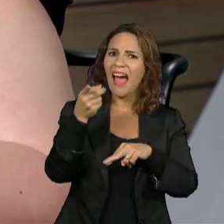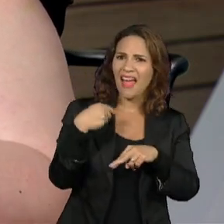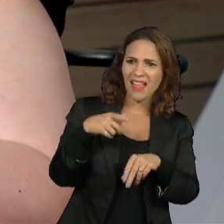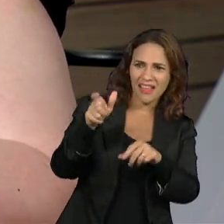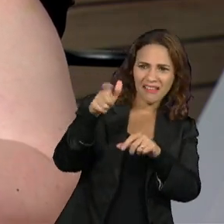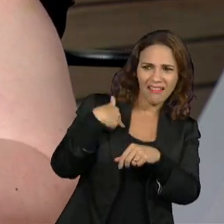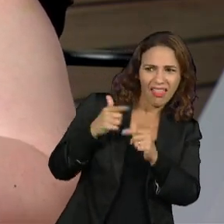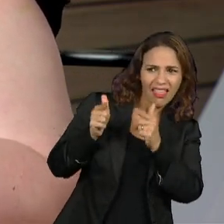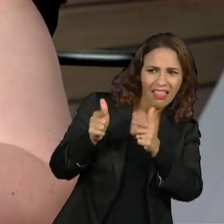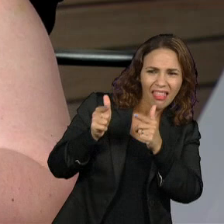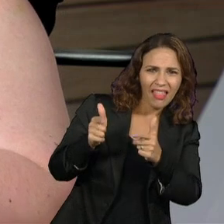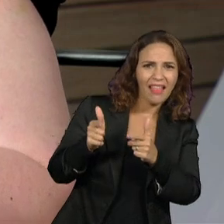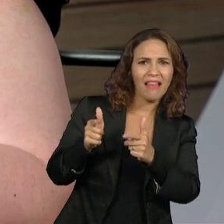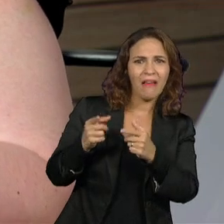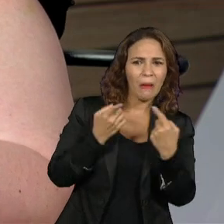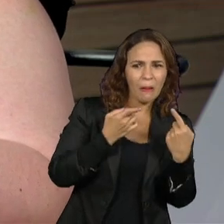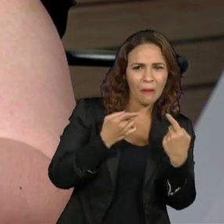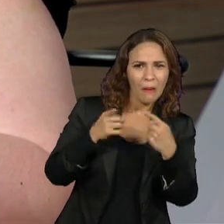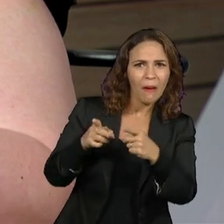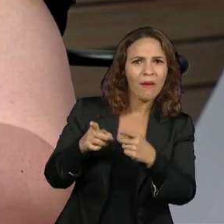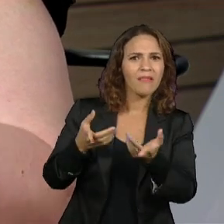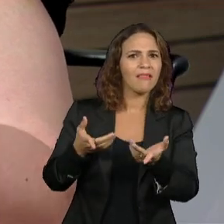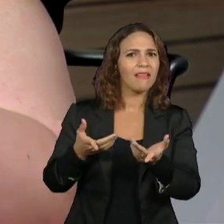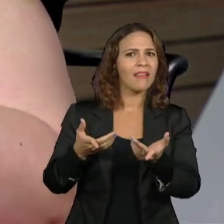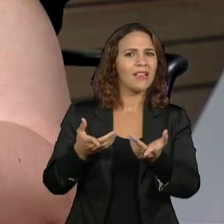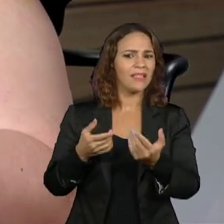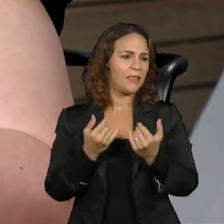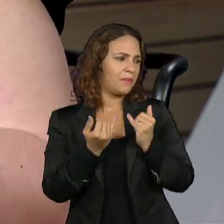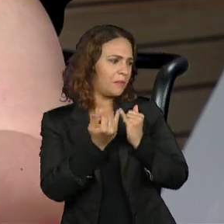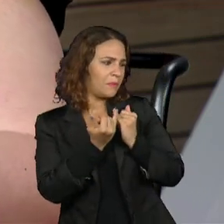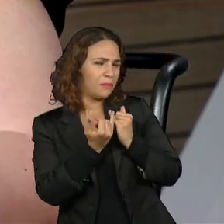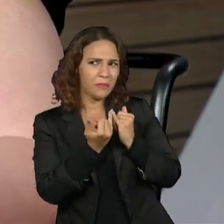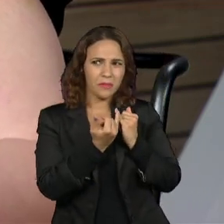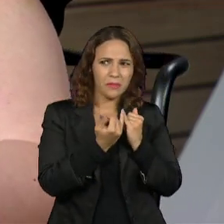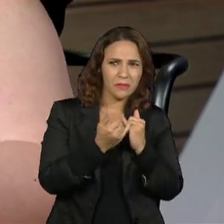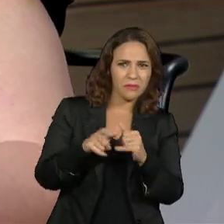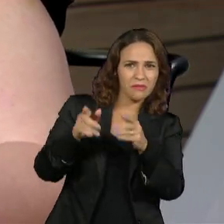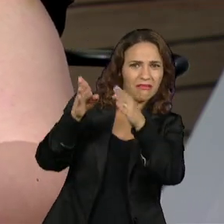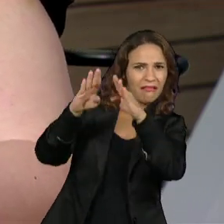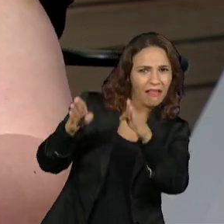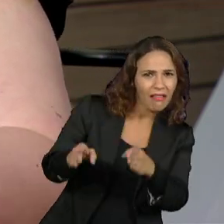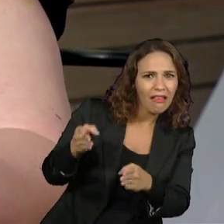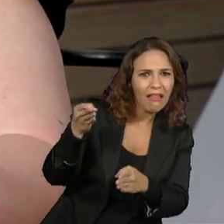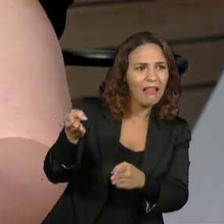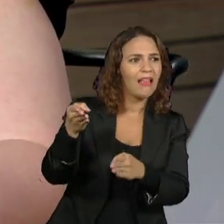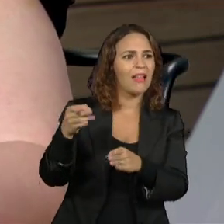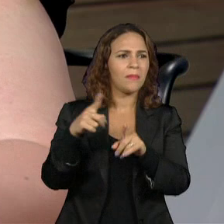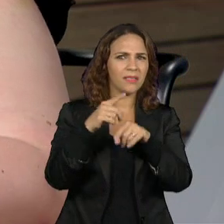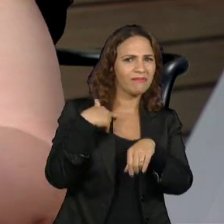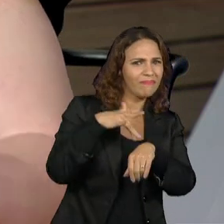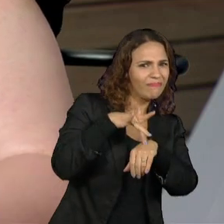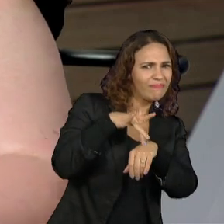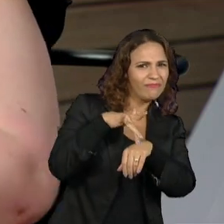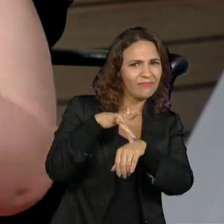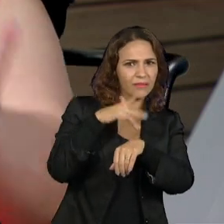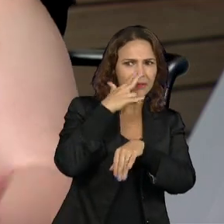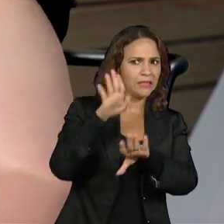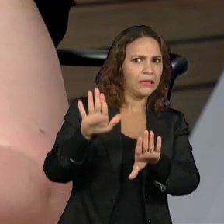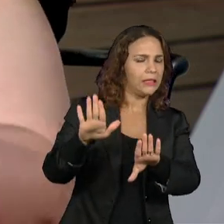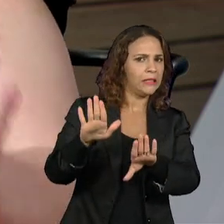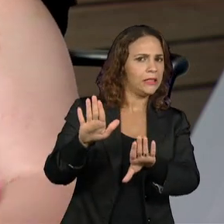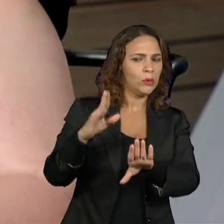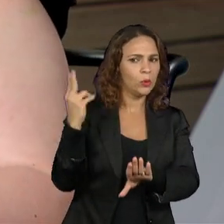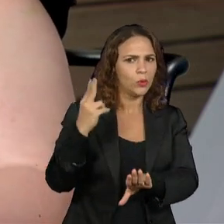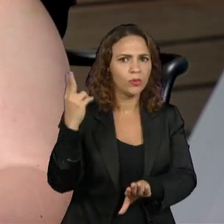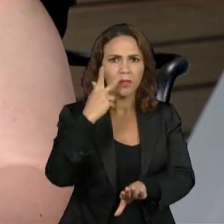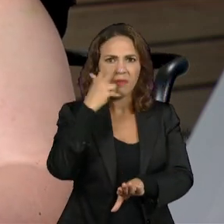outro, né? Criticar o corpo e colocar como uma coisa muito imprópria, você não pode